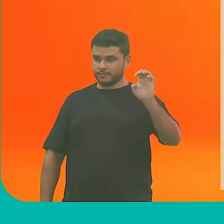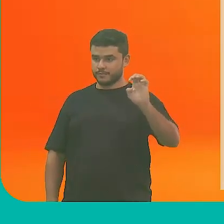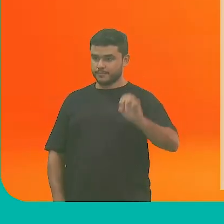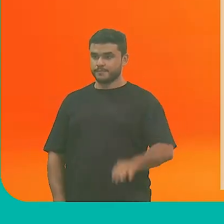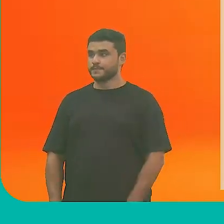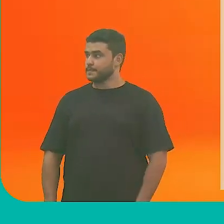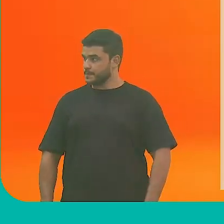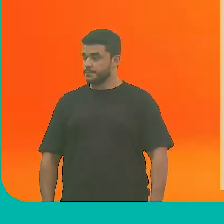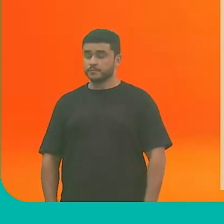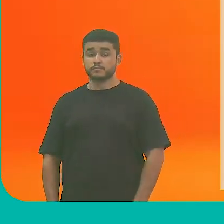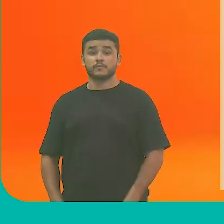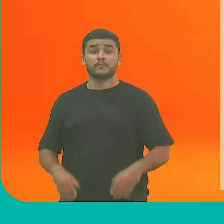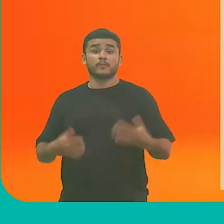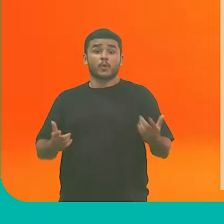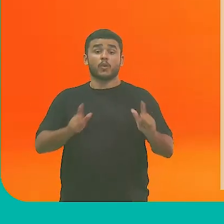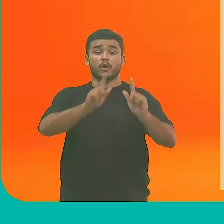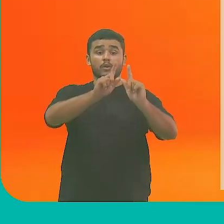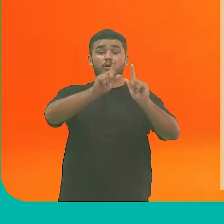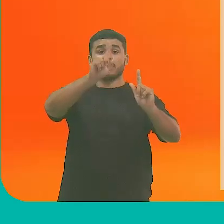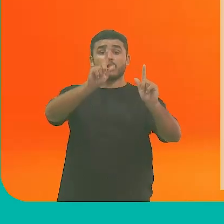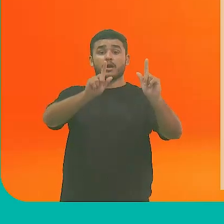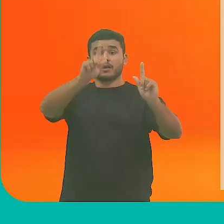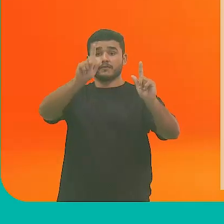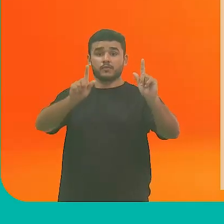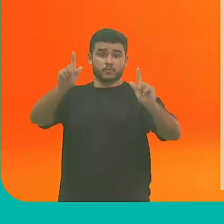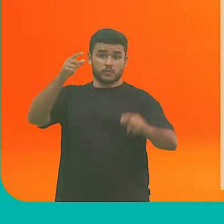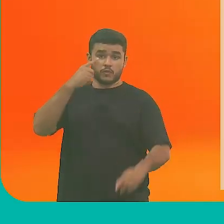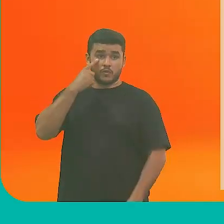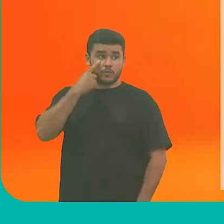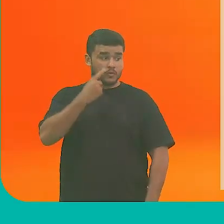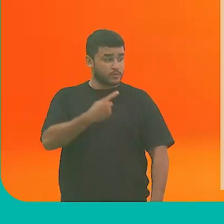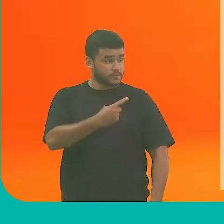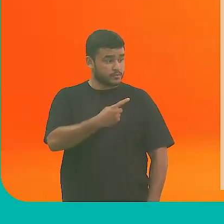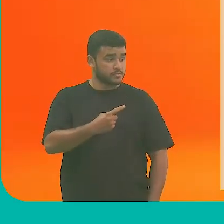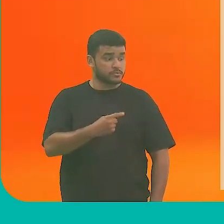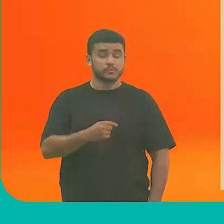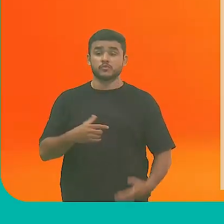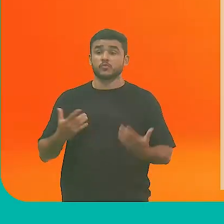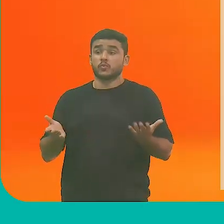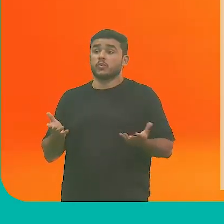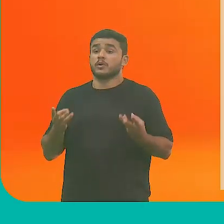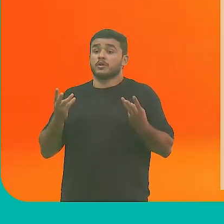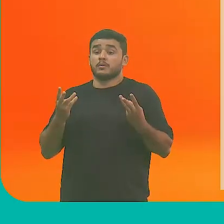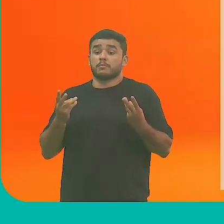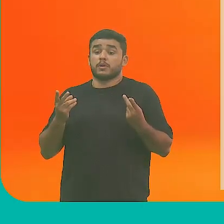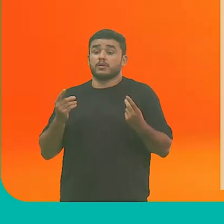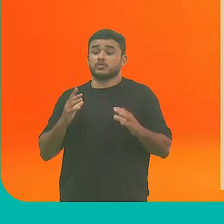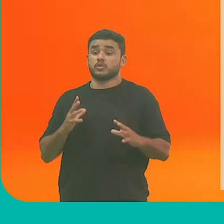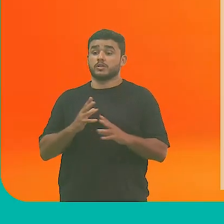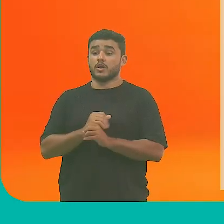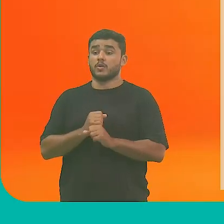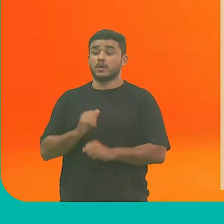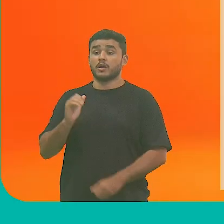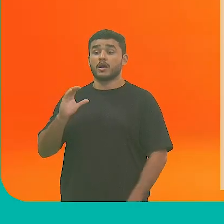saber qual é o gráfico que representa a quantidade o quê?